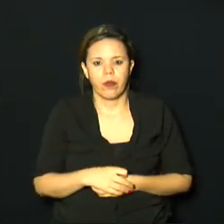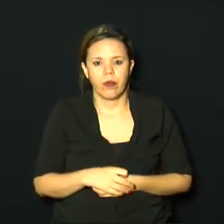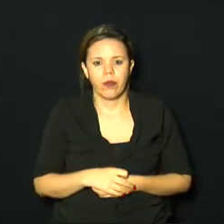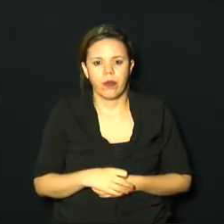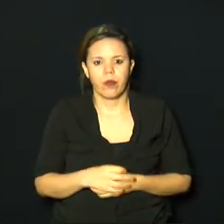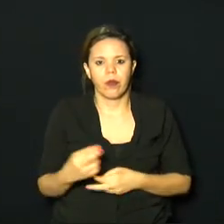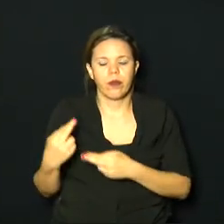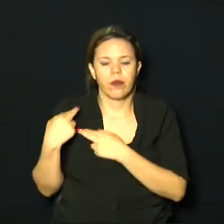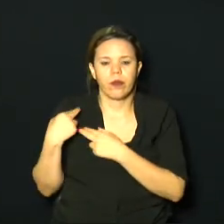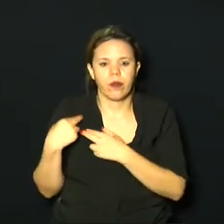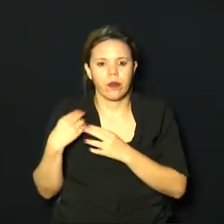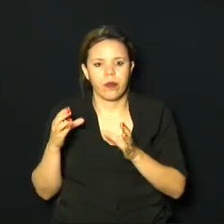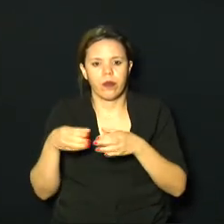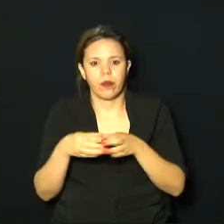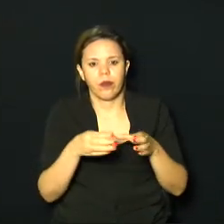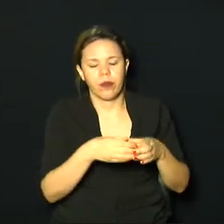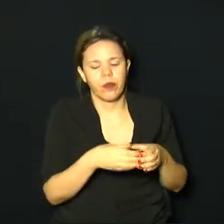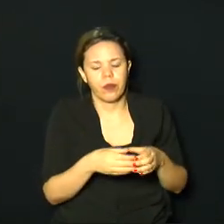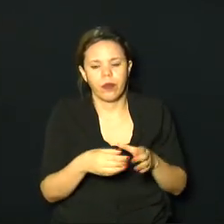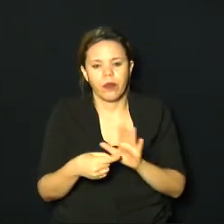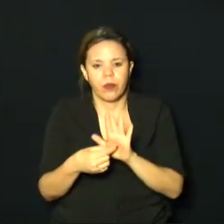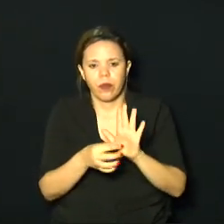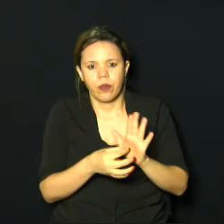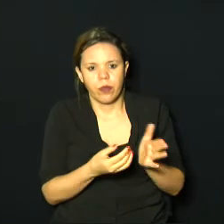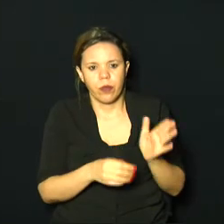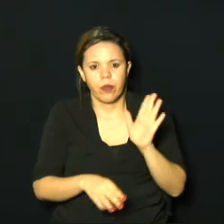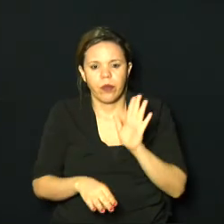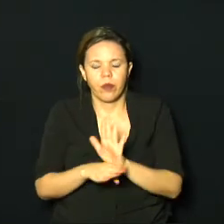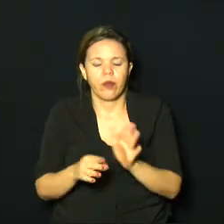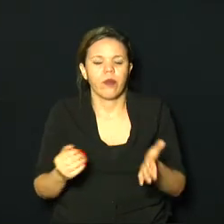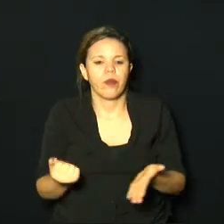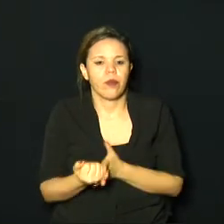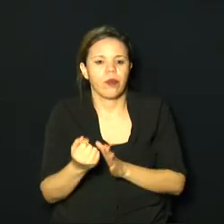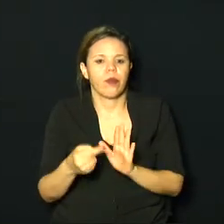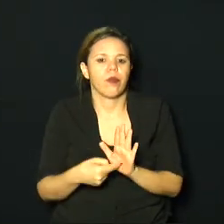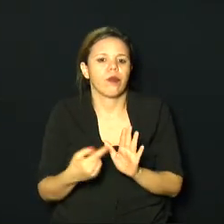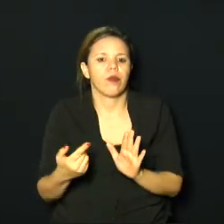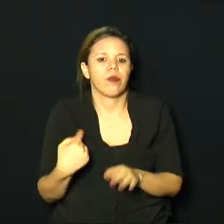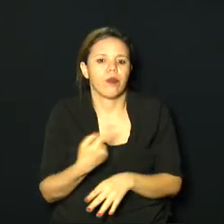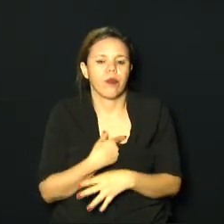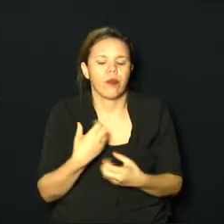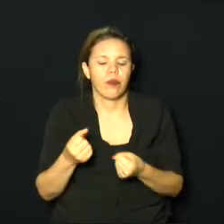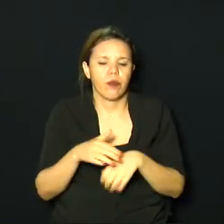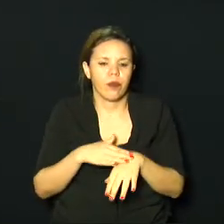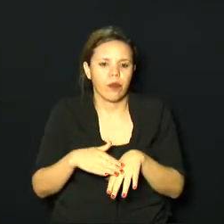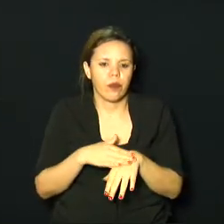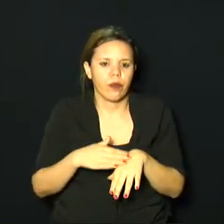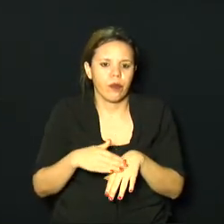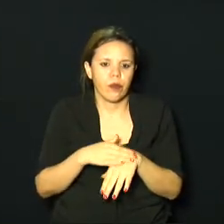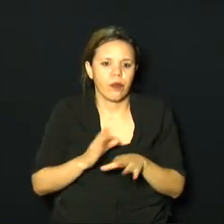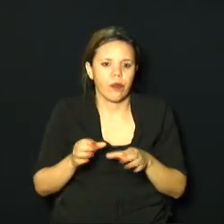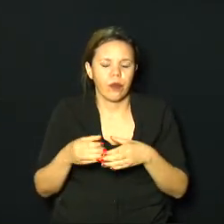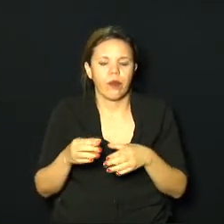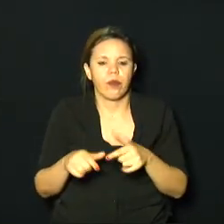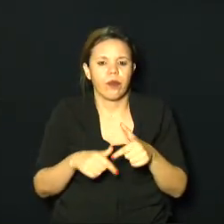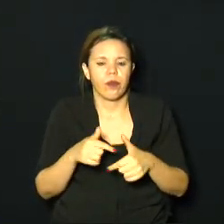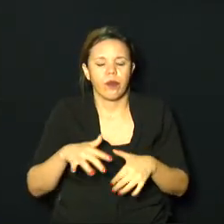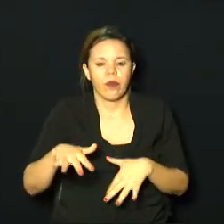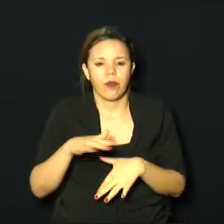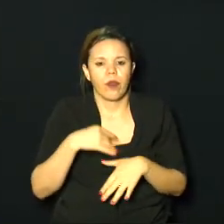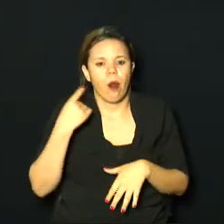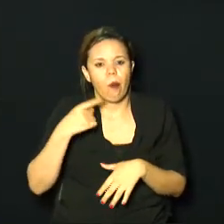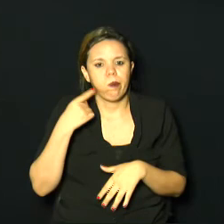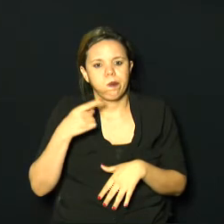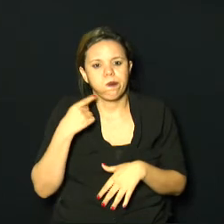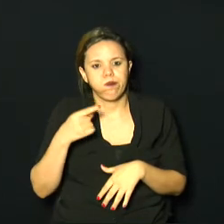da comissão, né, nos colocamos à disposição para ajudar, apresentar. Vamos conversar com o coletivo, né, de advogados